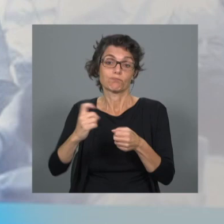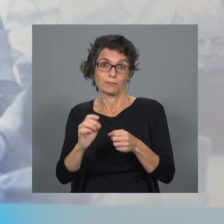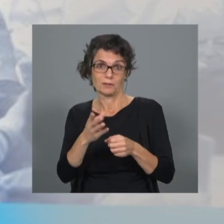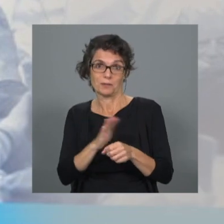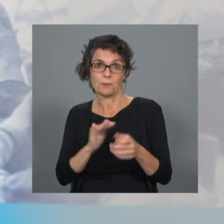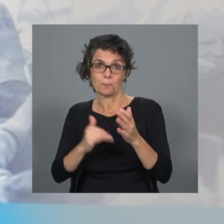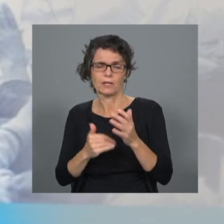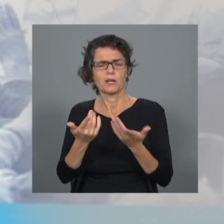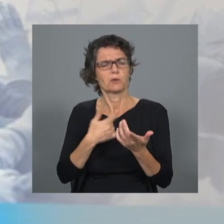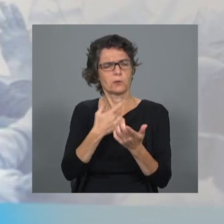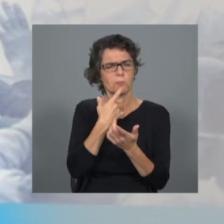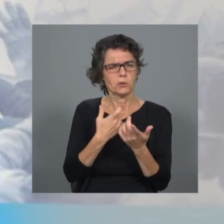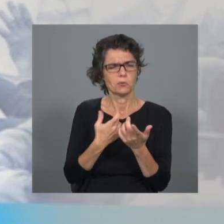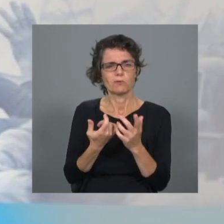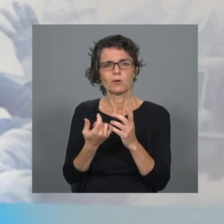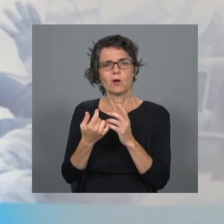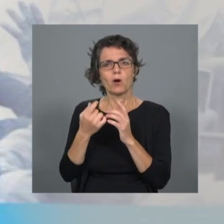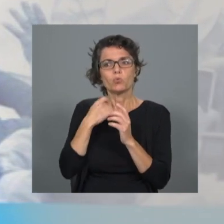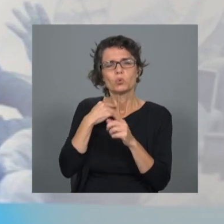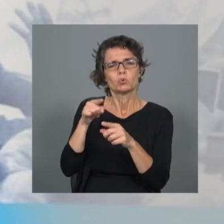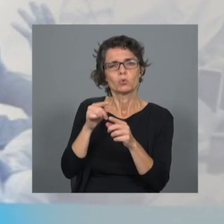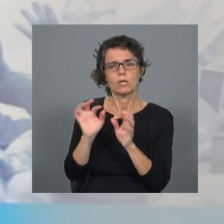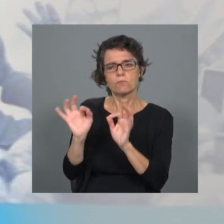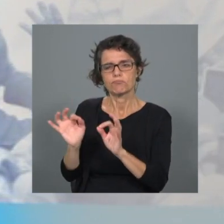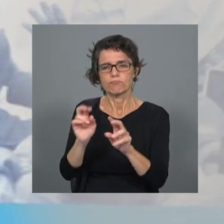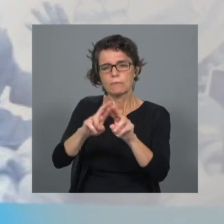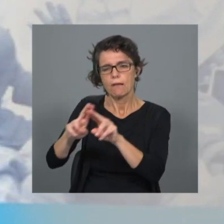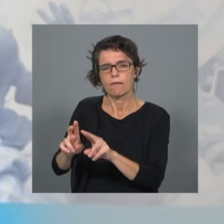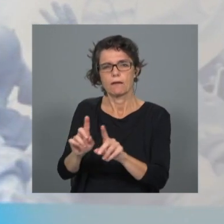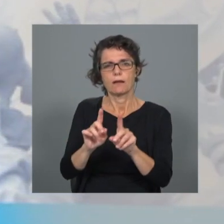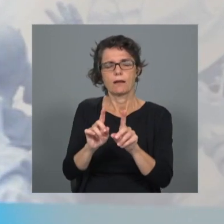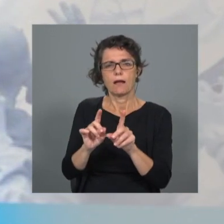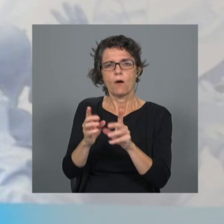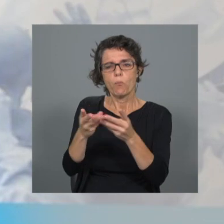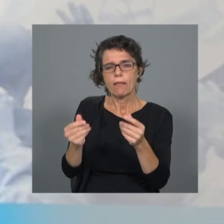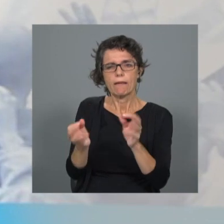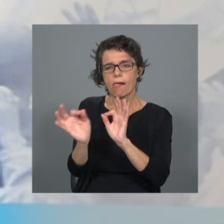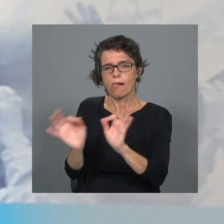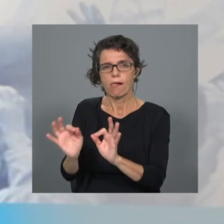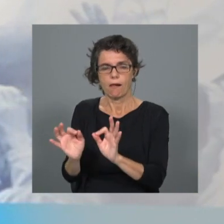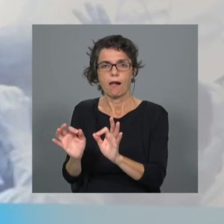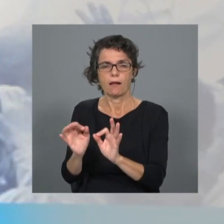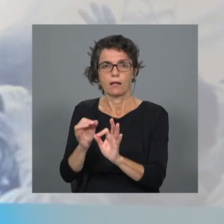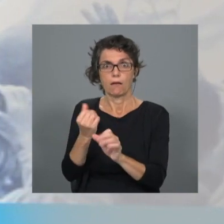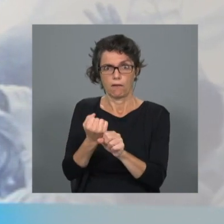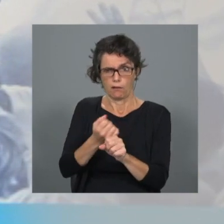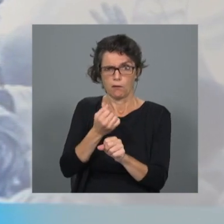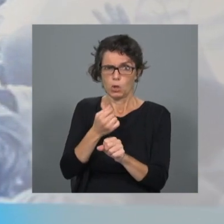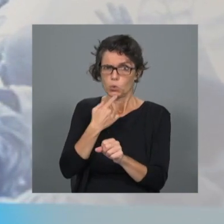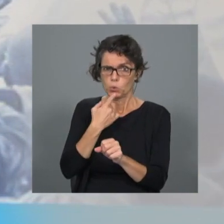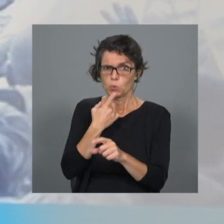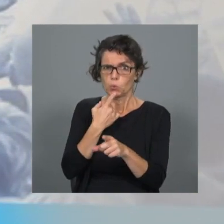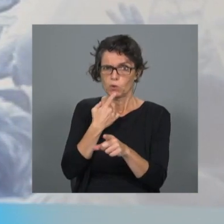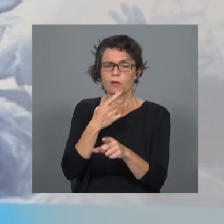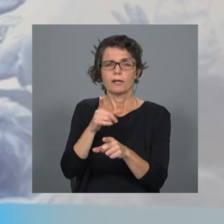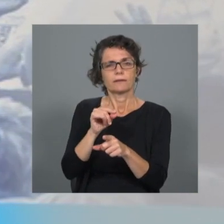não é? Preparar todas estas matérias, dividir tudo isto com a responsabilidade do trabalho pastoral numa paróquia, mas também